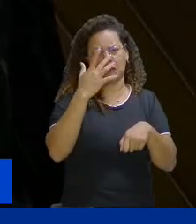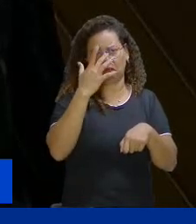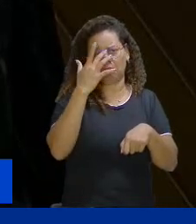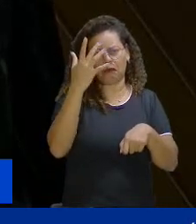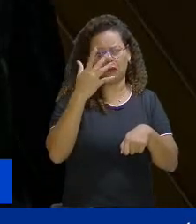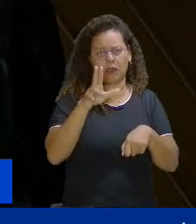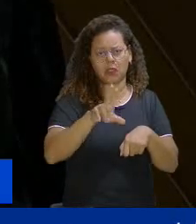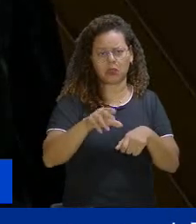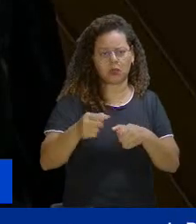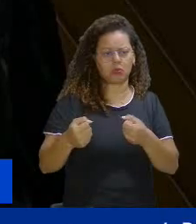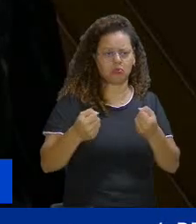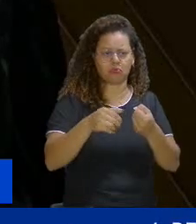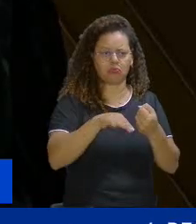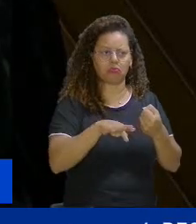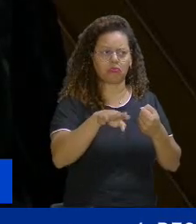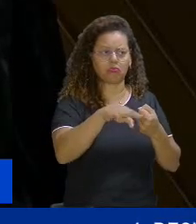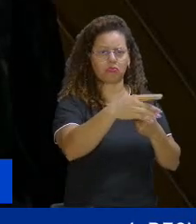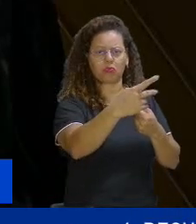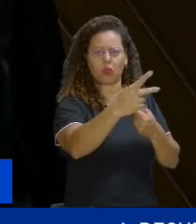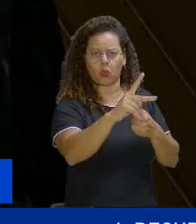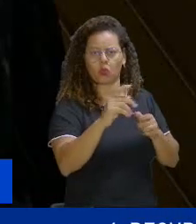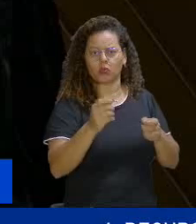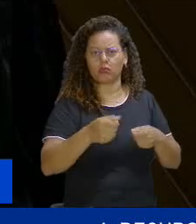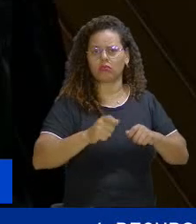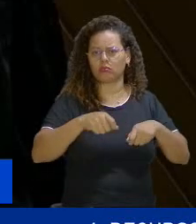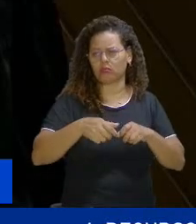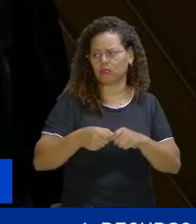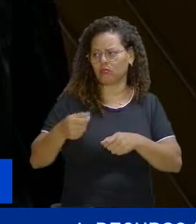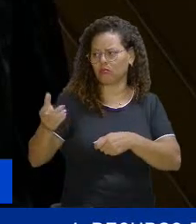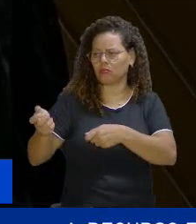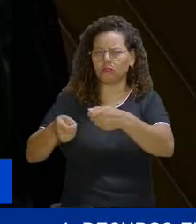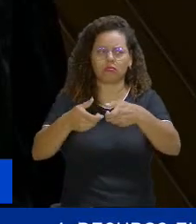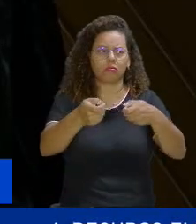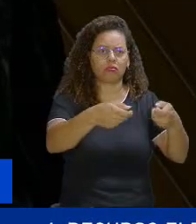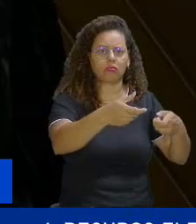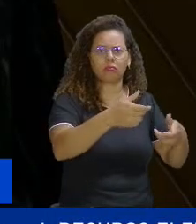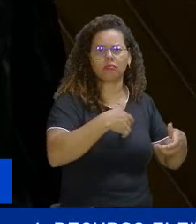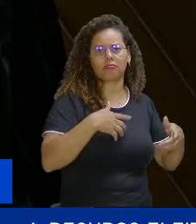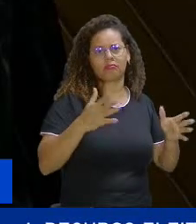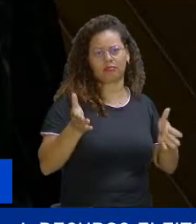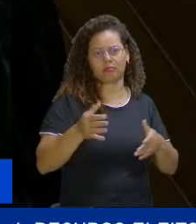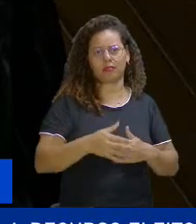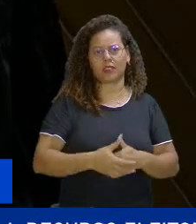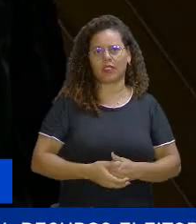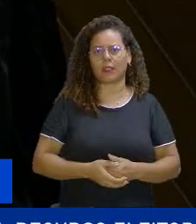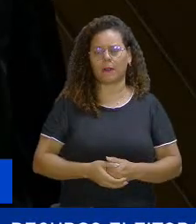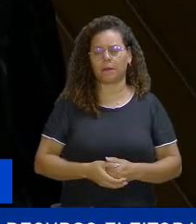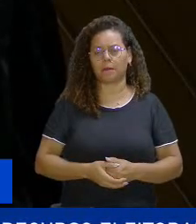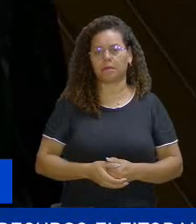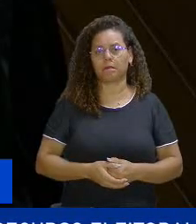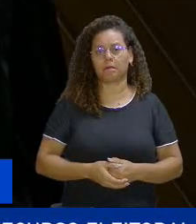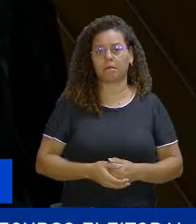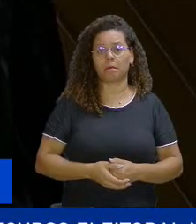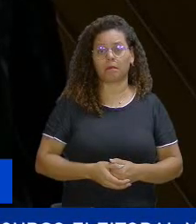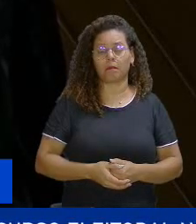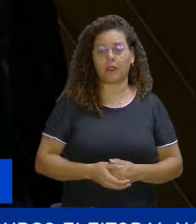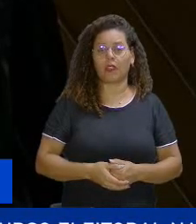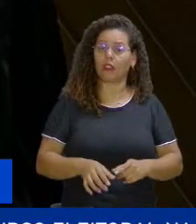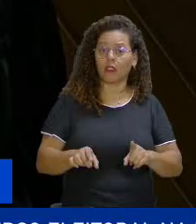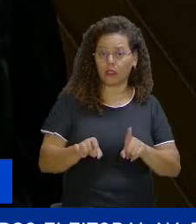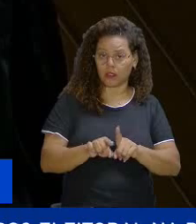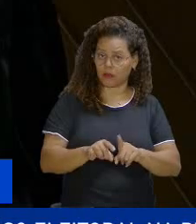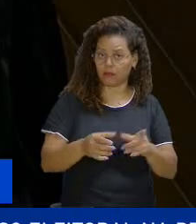transportar. Essa conclusão afasta, por óbvio, a necessidade de qualquer registro de militância não remunerada. Pontuo que